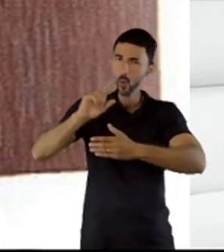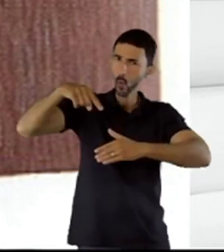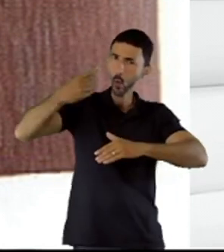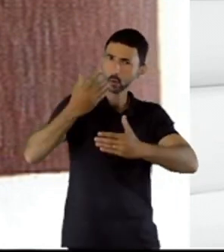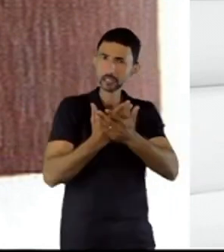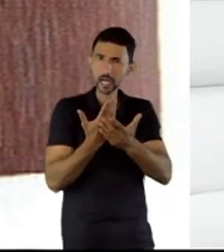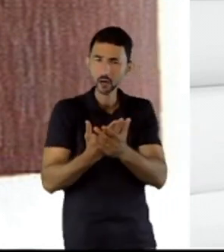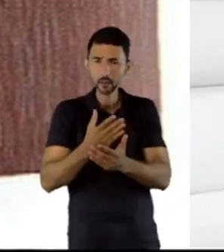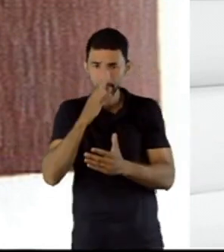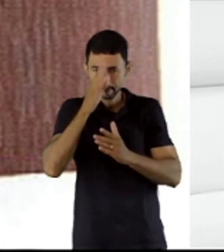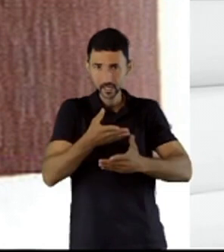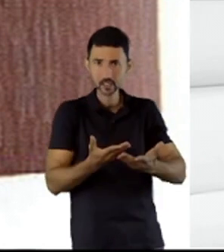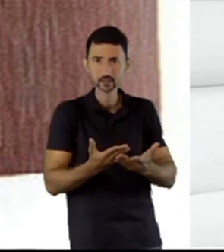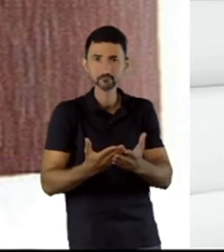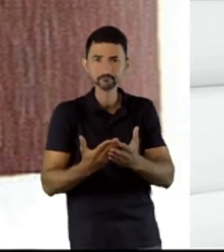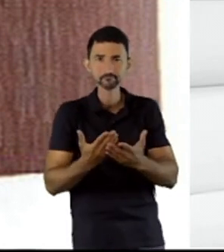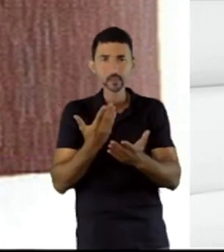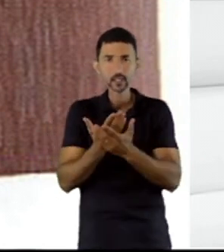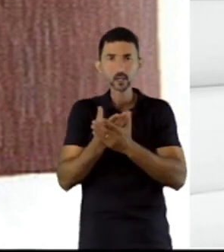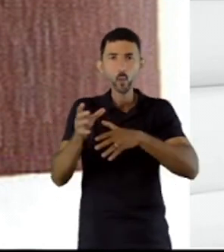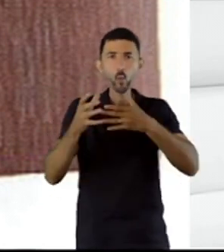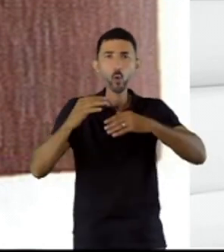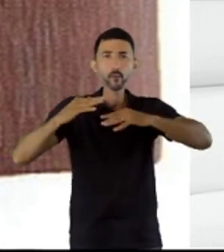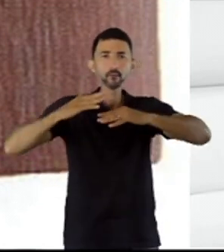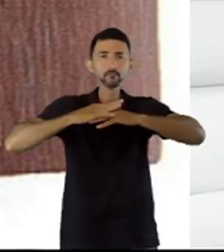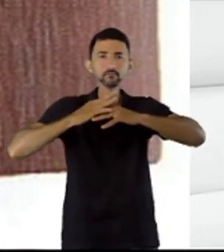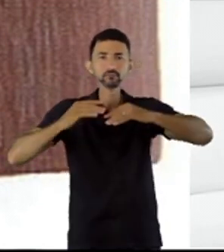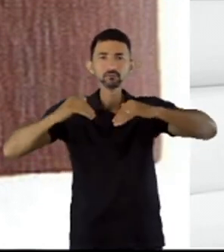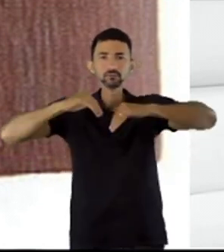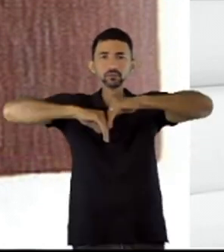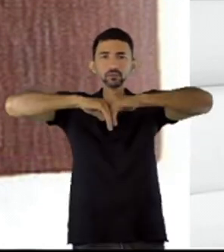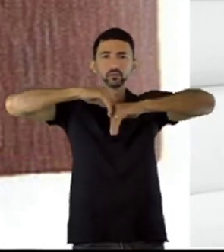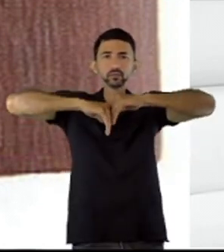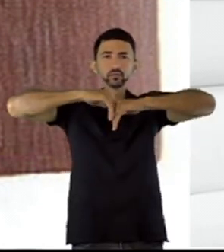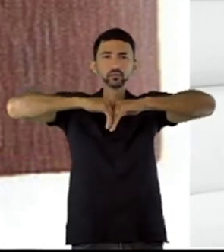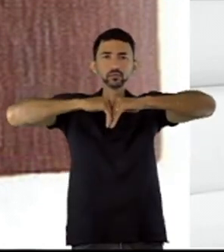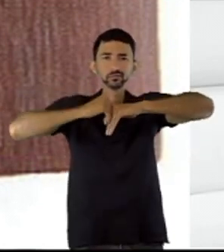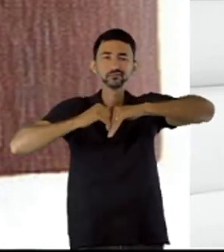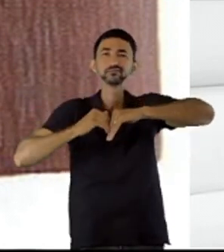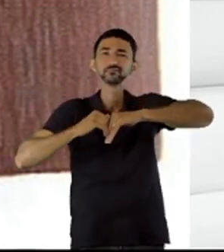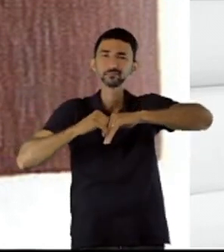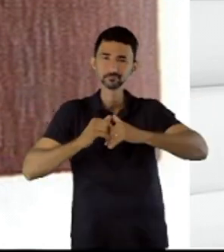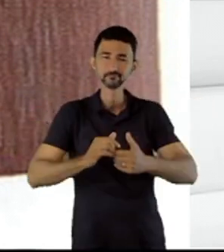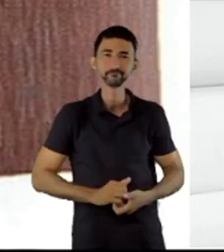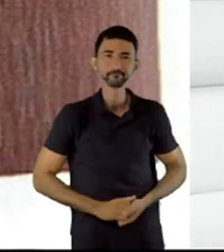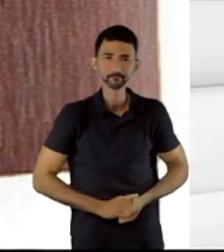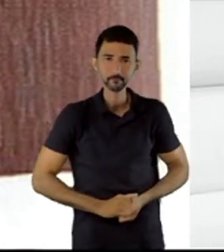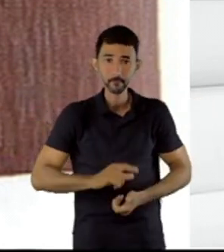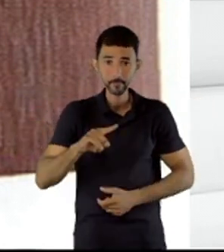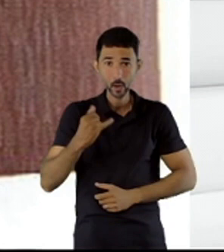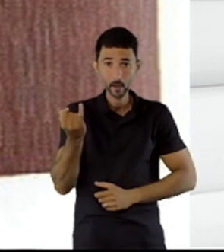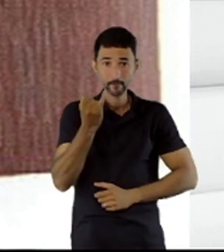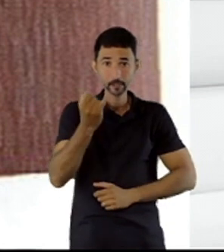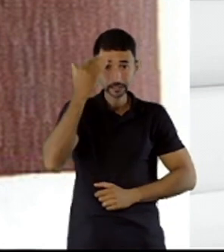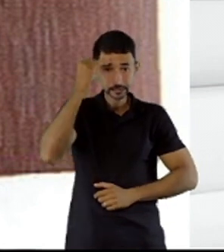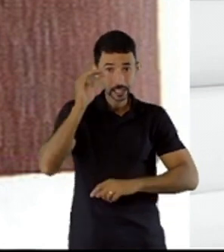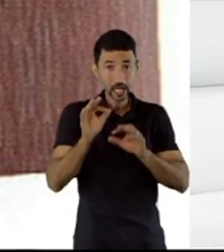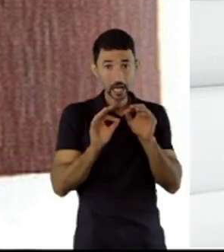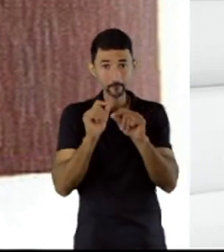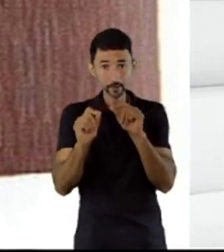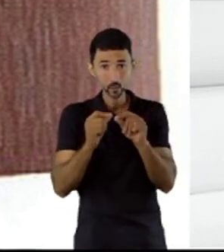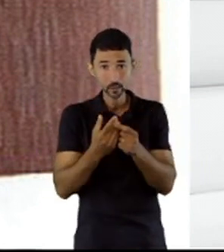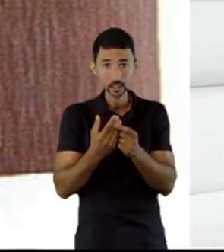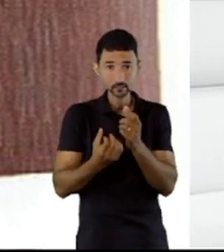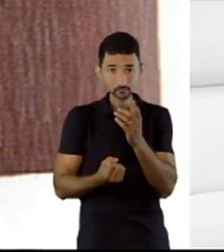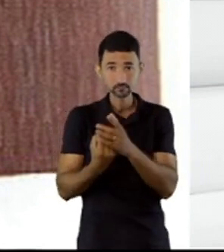vocês entenderem como que funciona a dinâmica das placas tectônicas. Porém, é importante que vocês já saibam